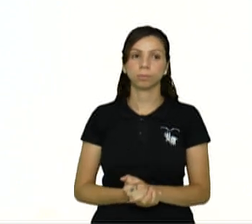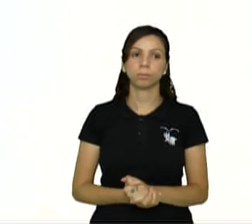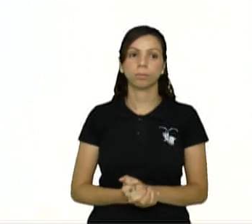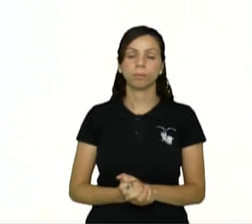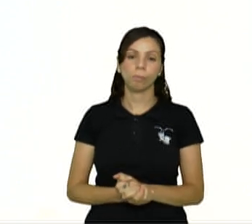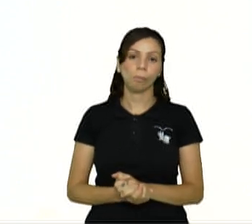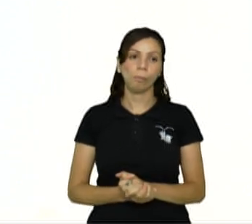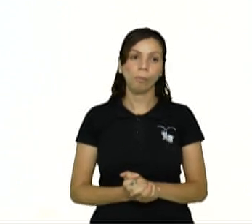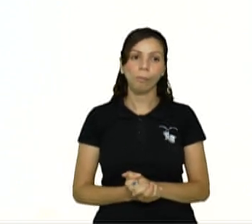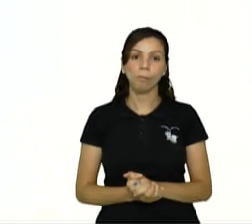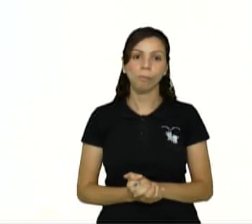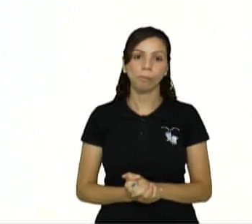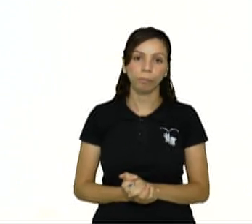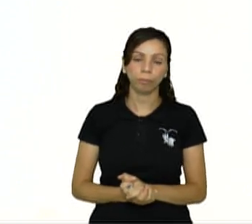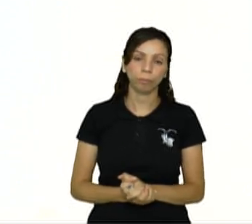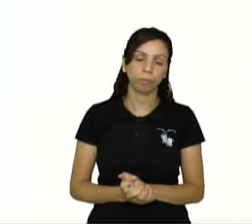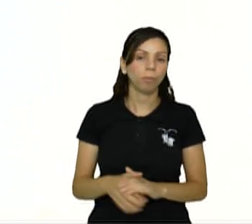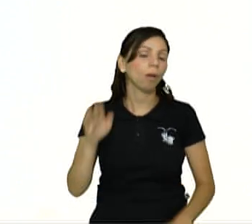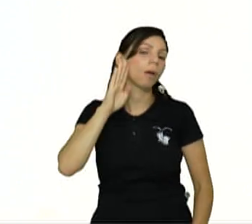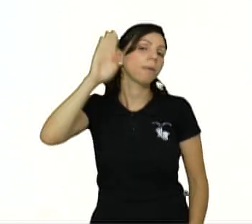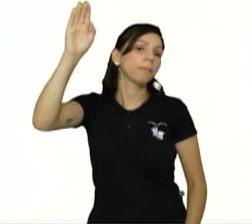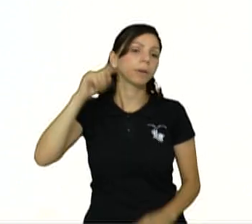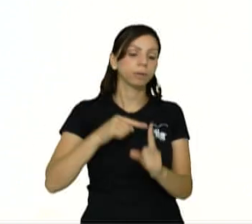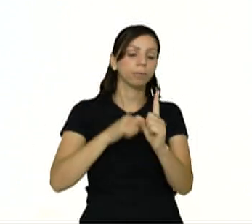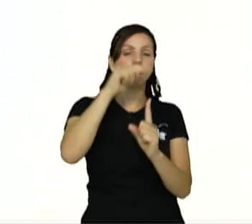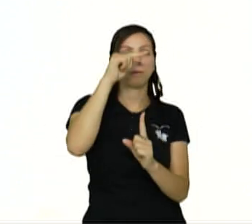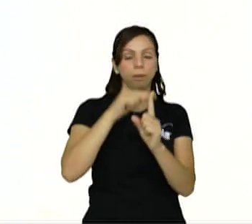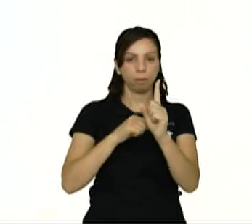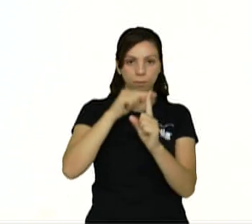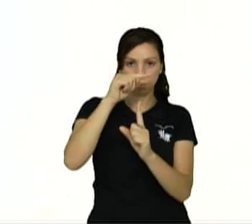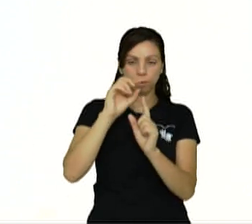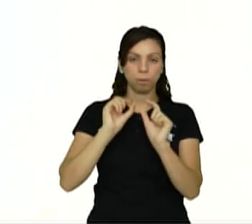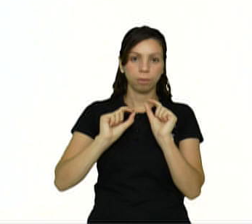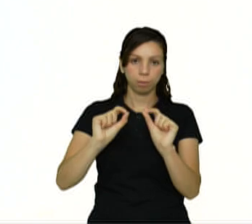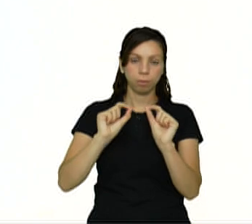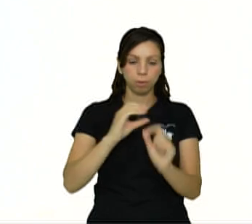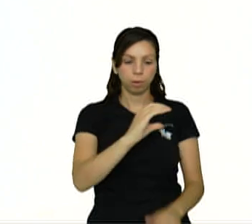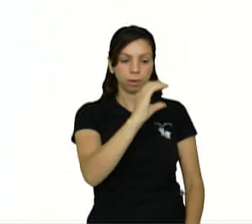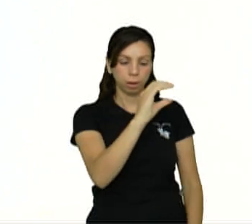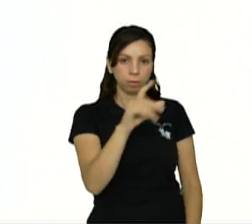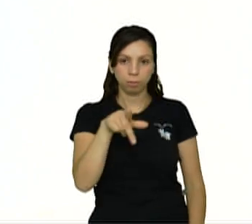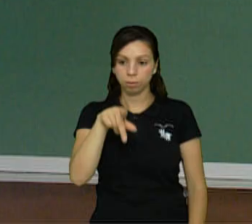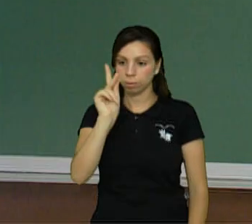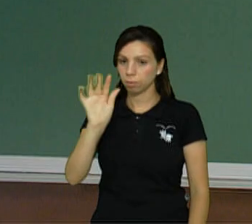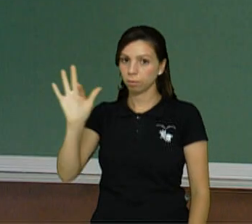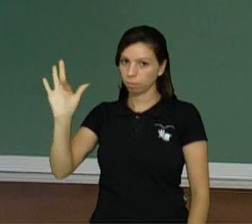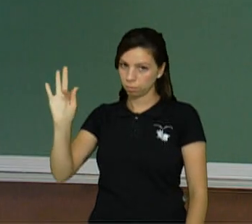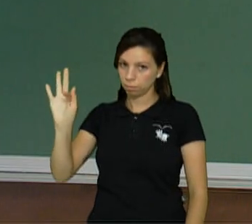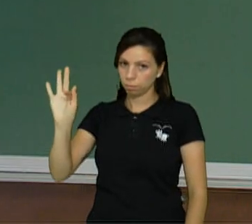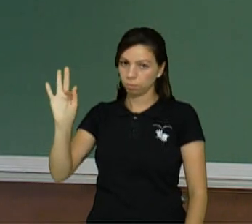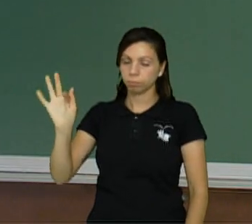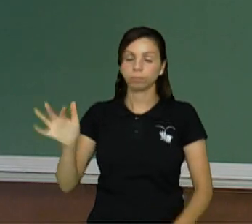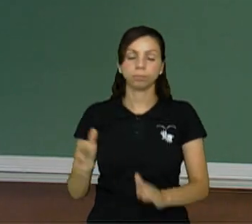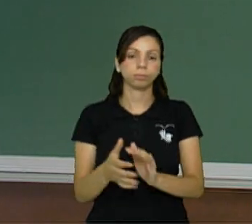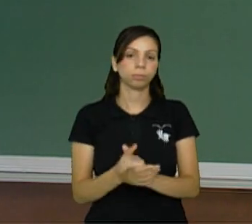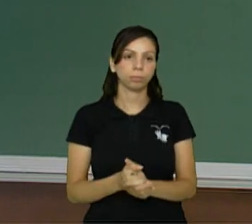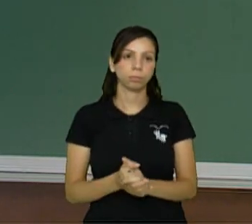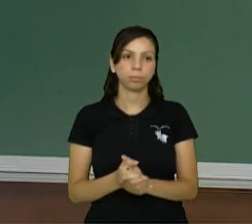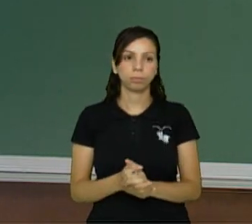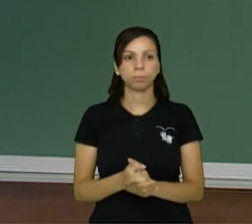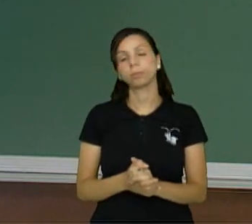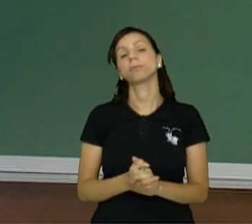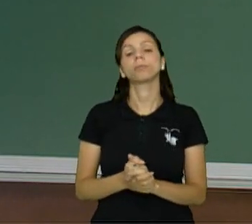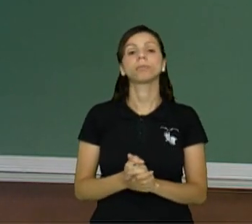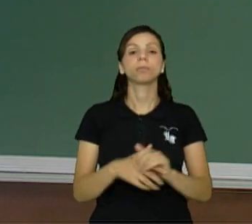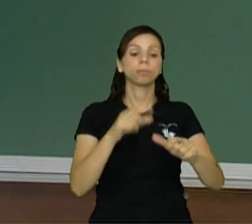só. Pessoal, as principais escalas termométricas, Celsius, Kelvin e Fahrenheit. Você pega lá, a fusão